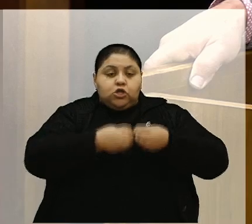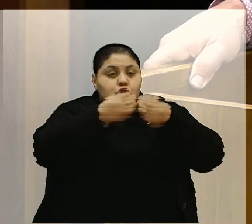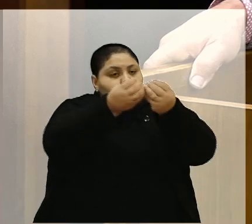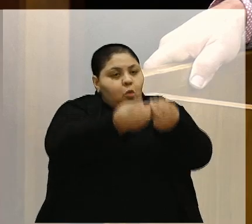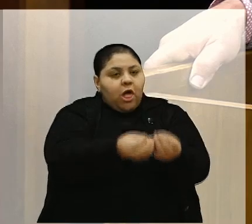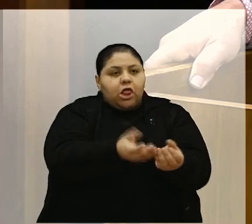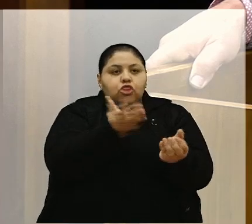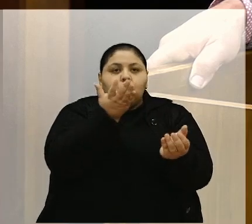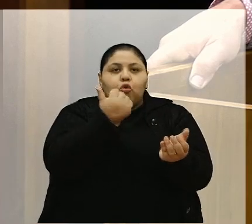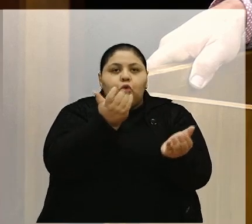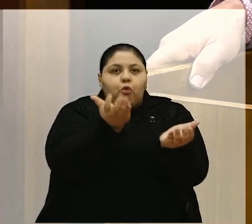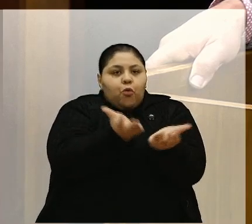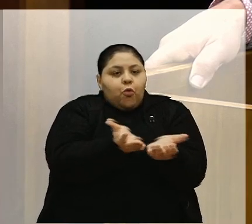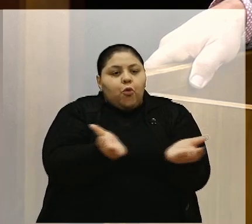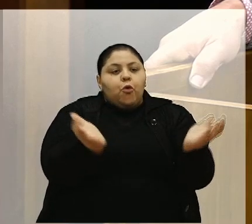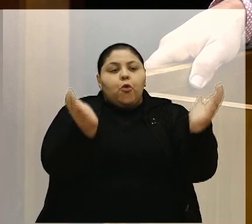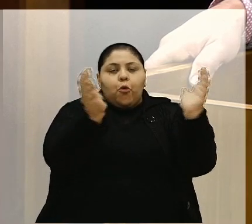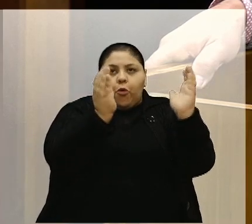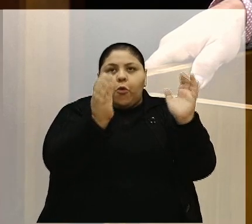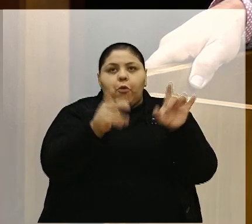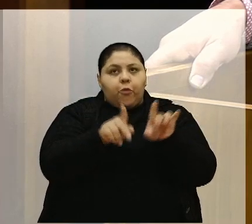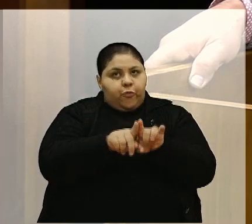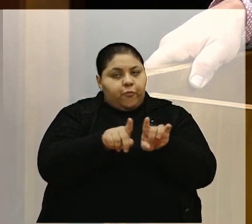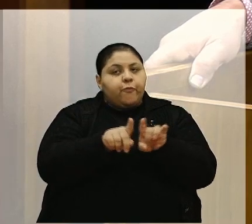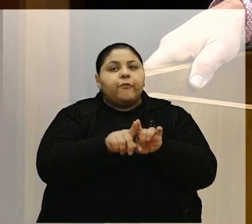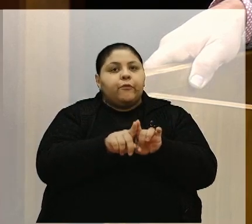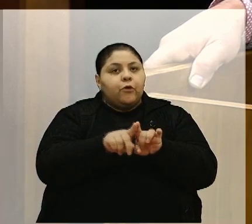básica politicamente, que eu vi.